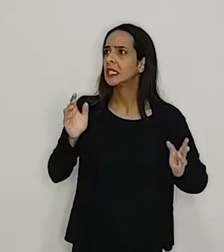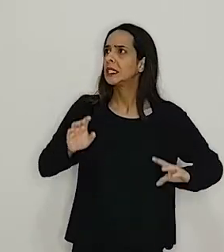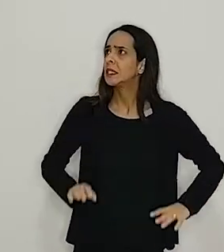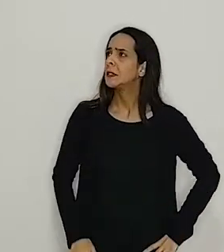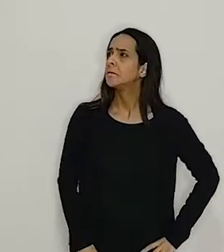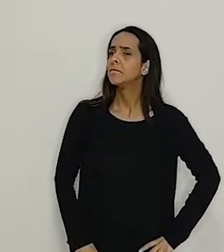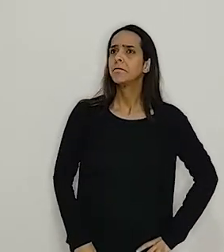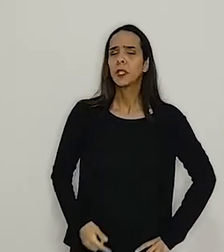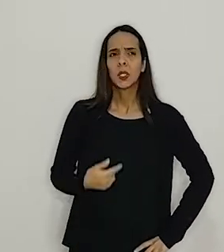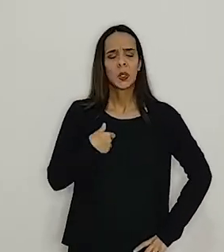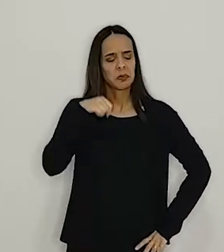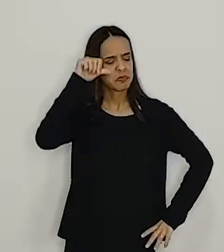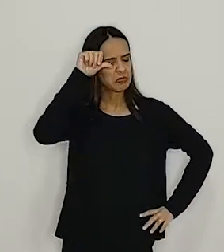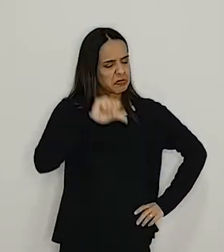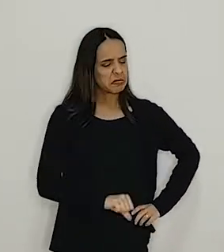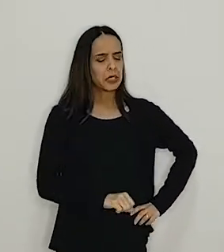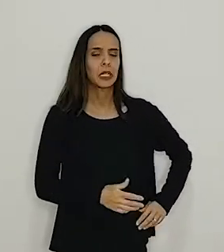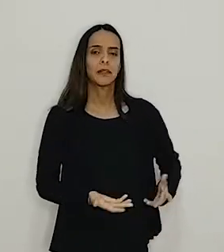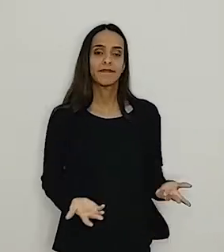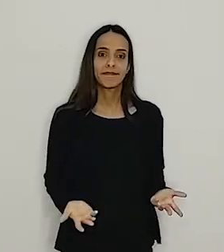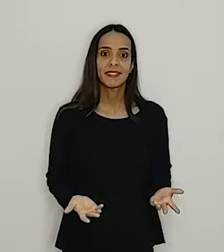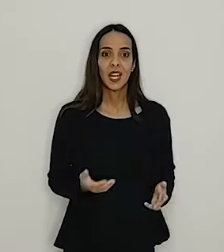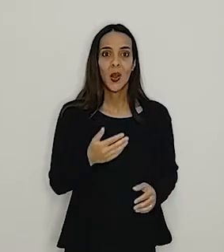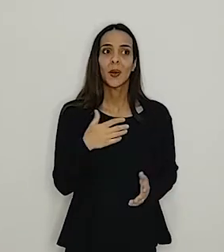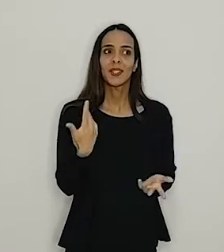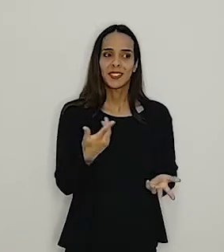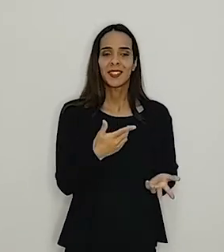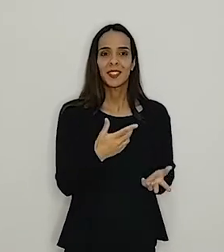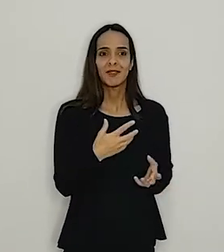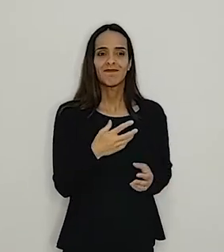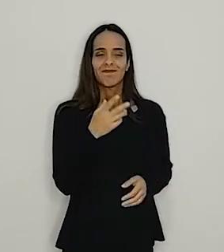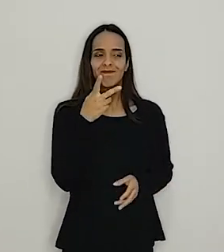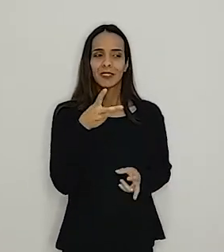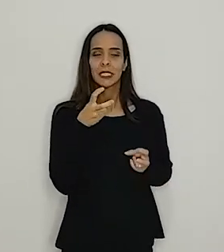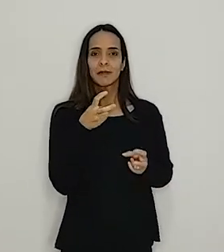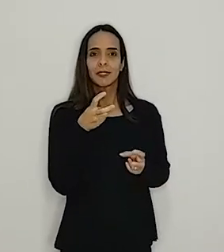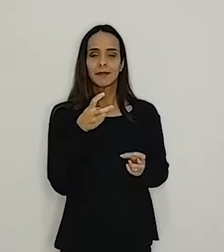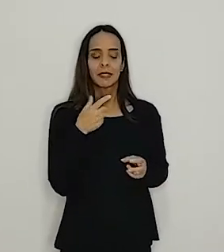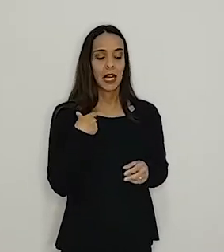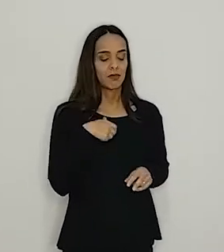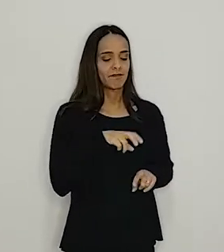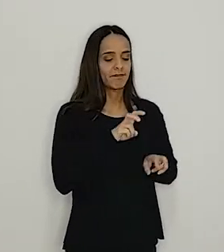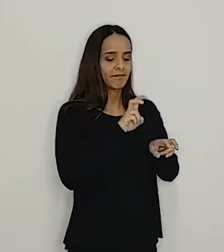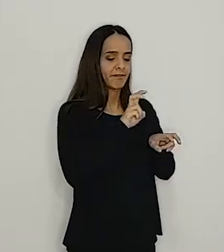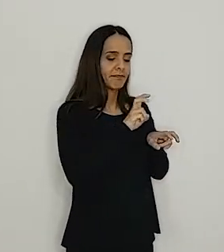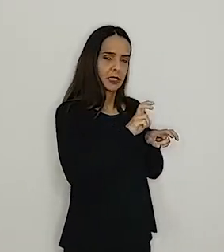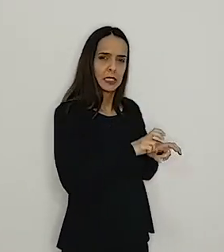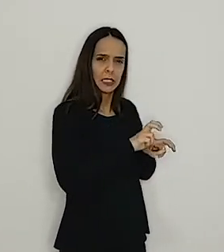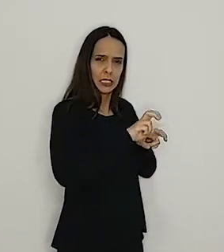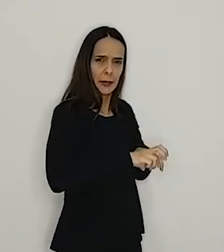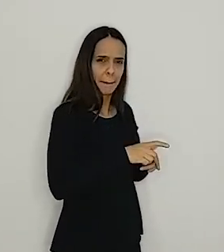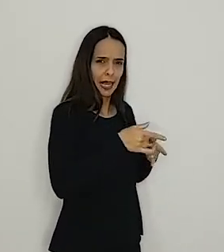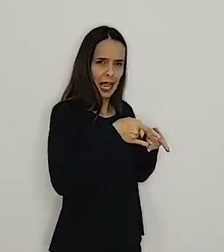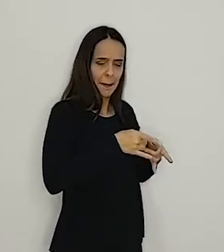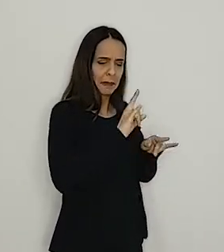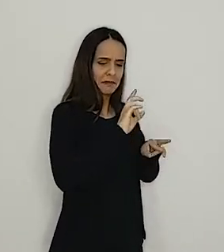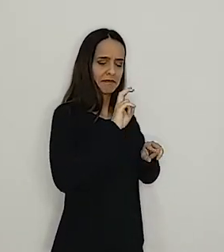incompetente. E então eu sentei do lado dele e perguntei: aonde